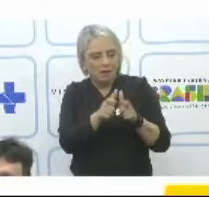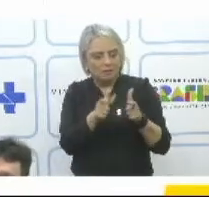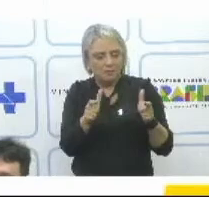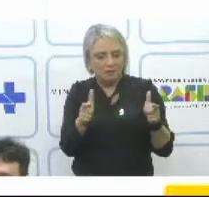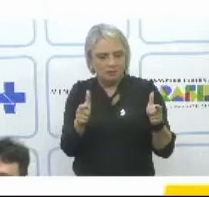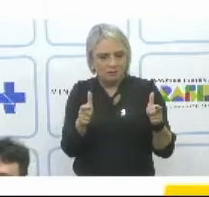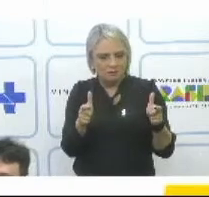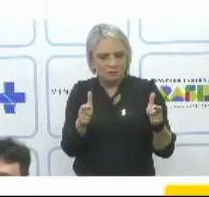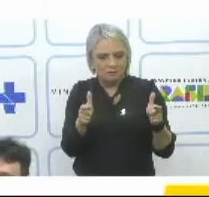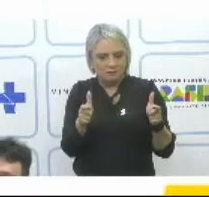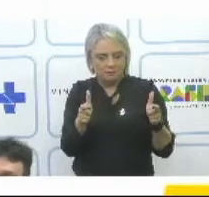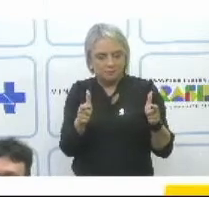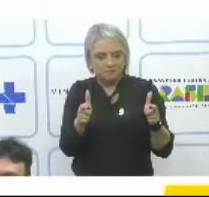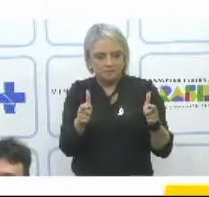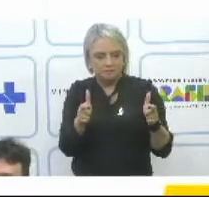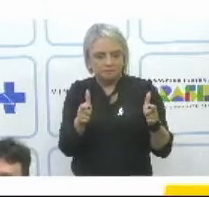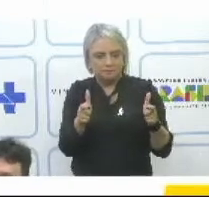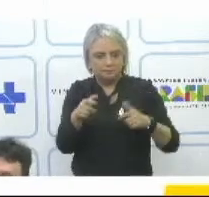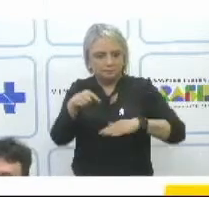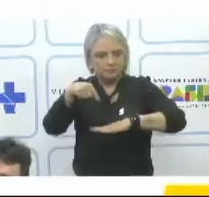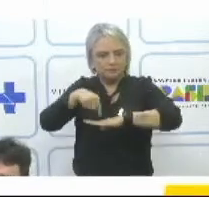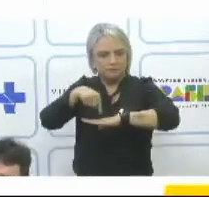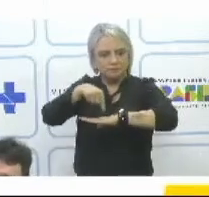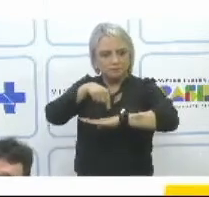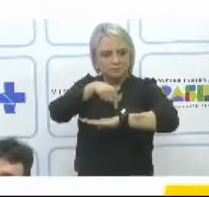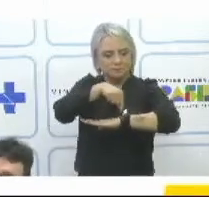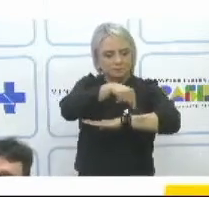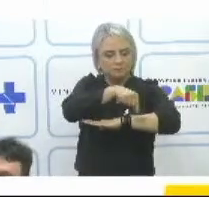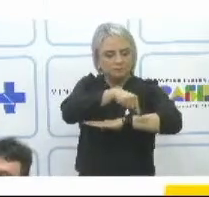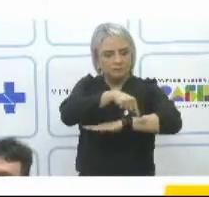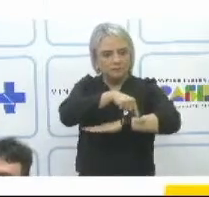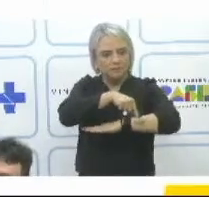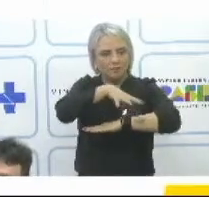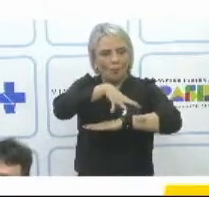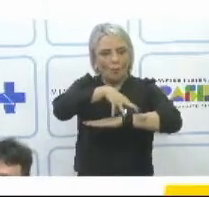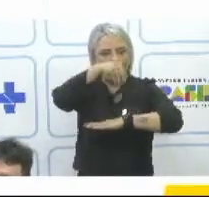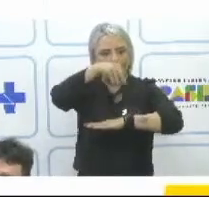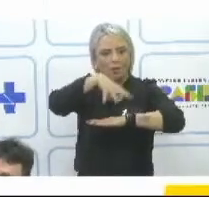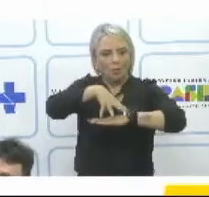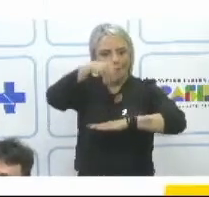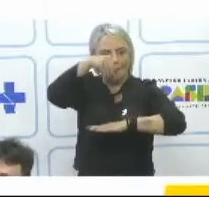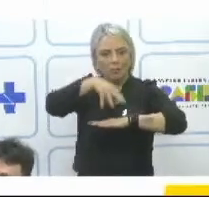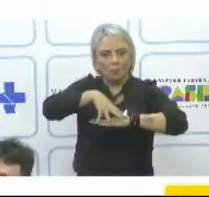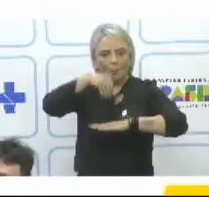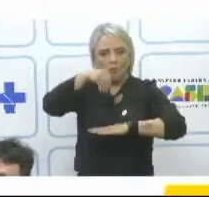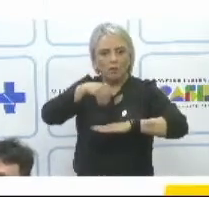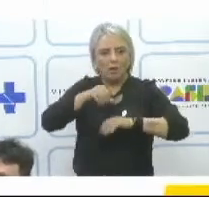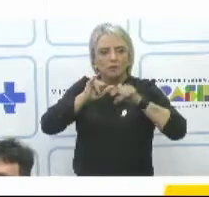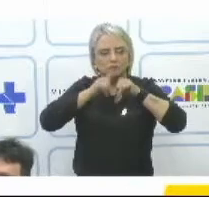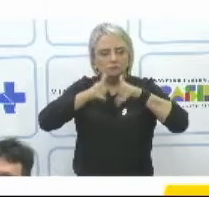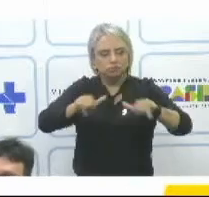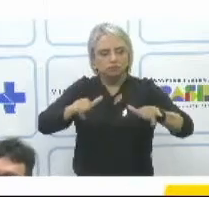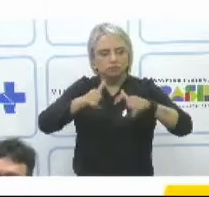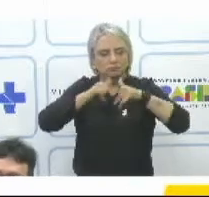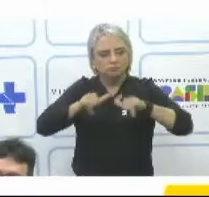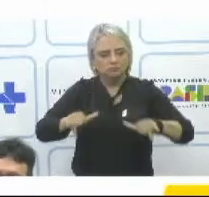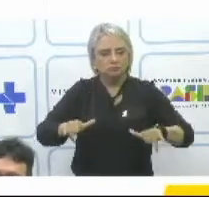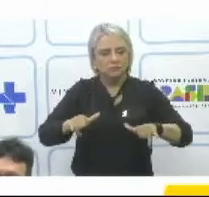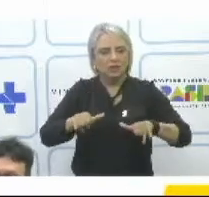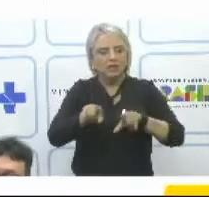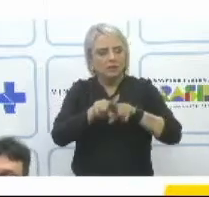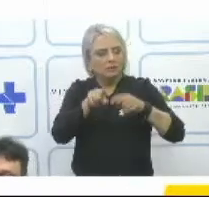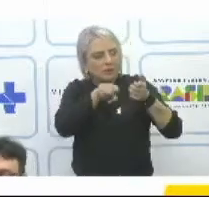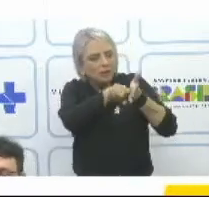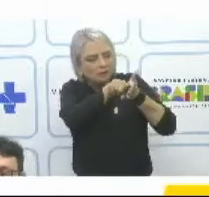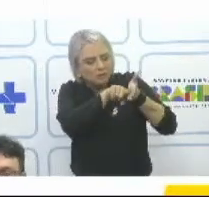ampliação na acupuntura com aplicação de ventosa moxa, na inserção de agulhas, eletroestimulação e também nas